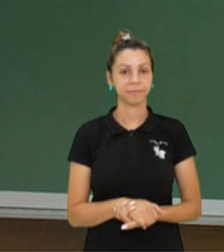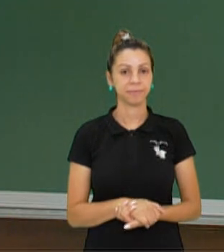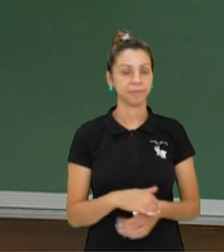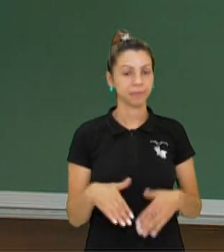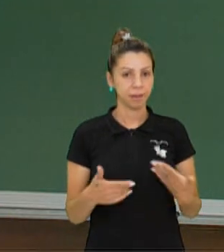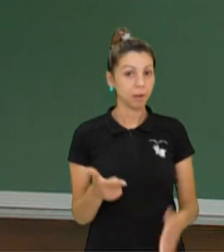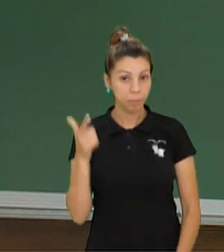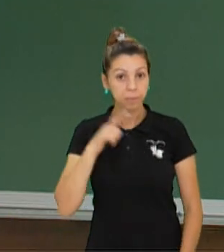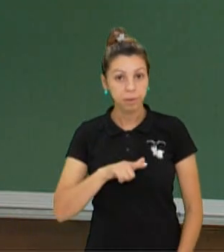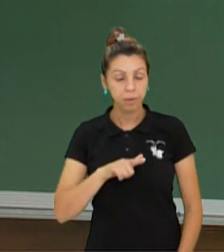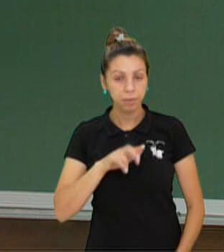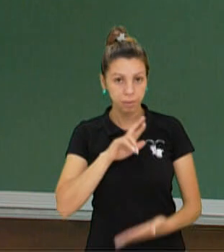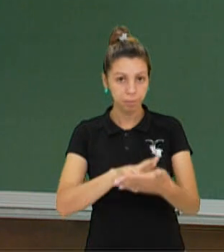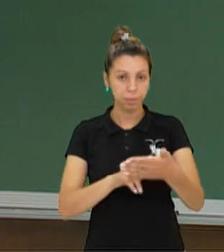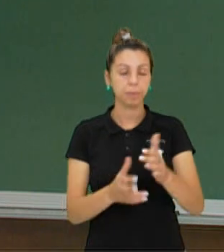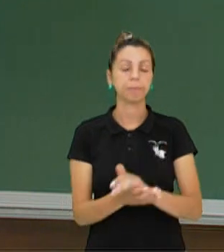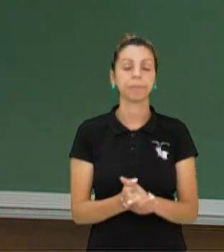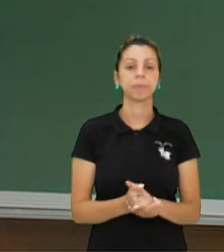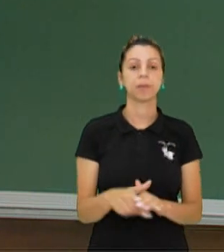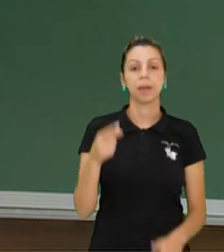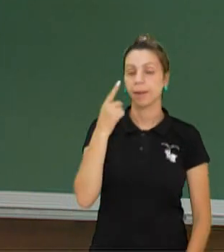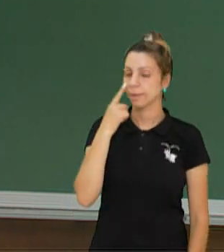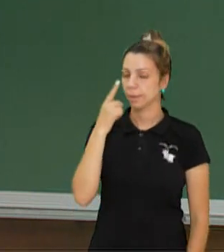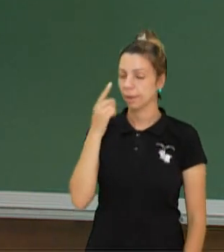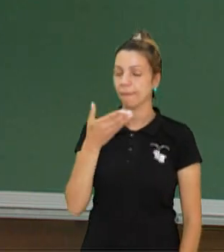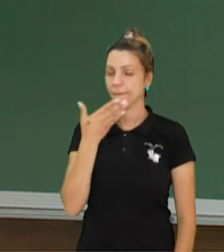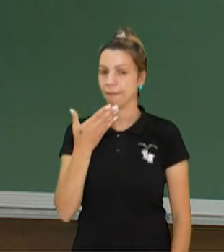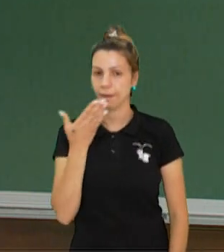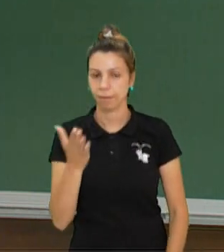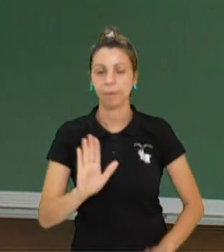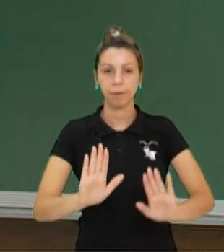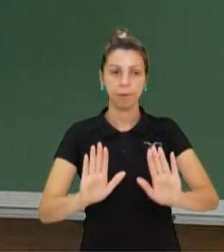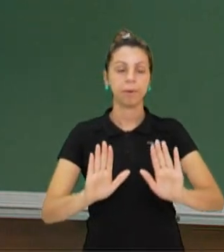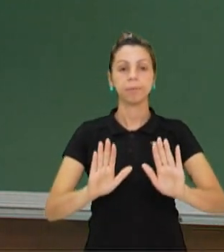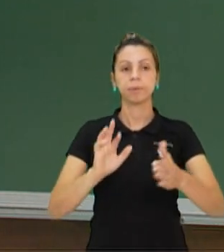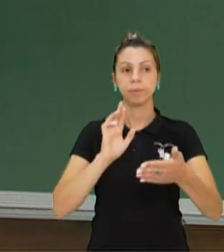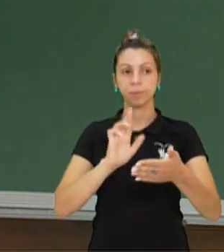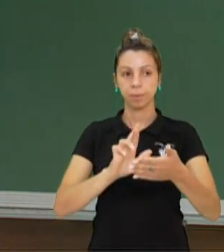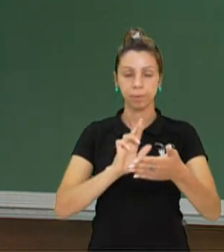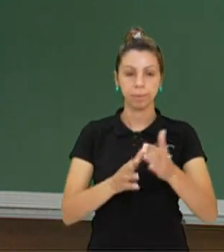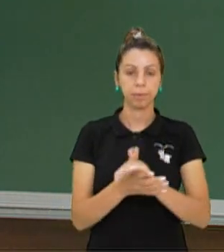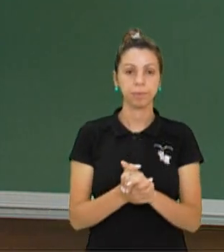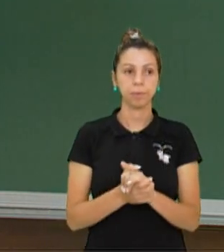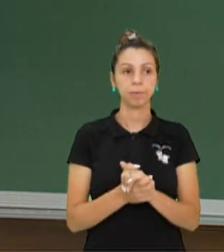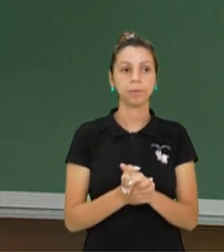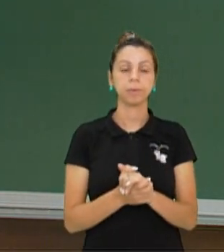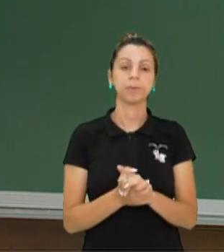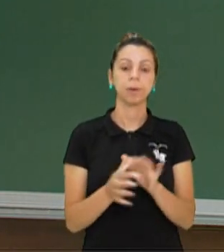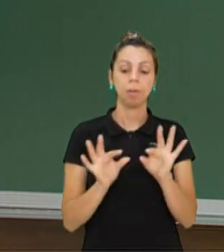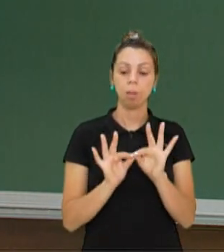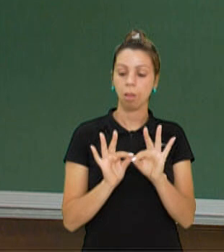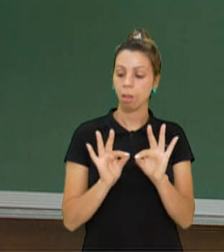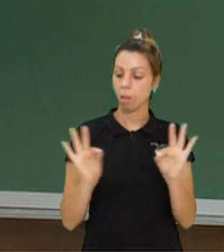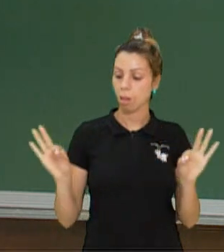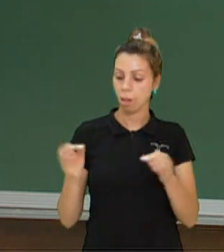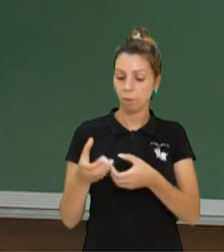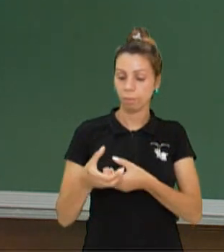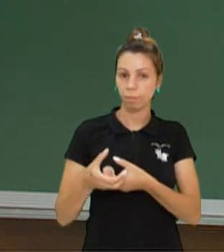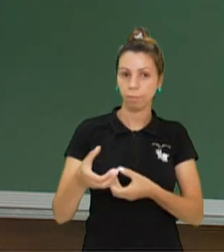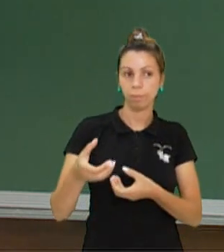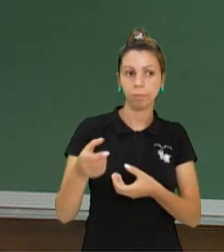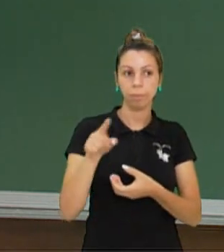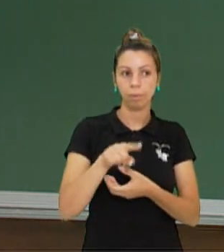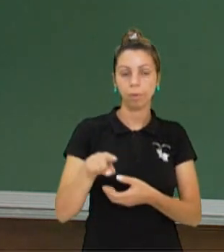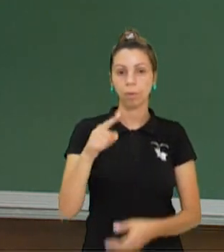E aí, conseguiram? Veja só, esse não é tão difícil, né? Marca aí os valores, o comprimento, né? O que seria esse comprimento da mangueira